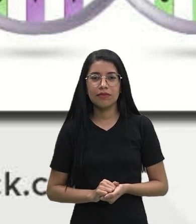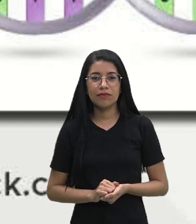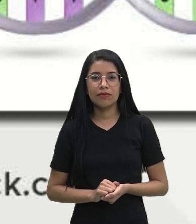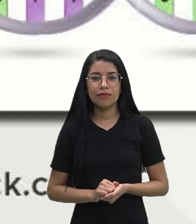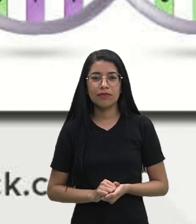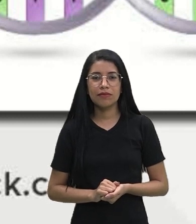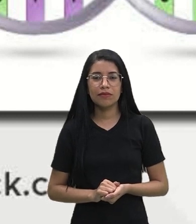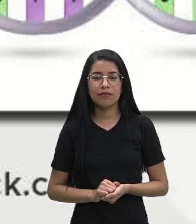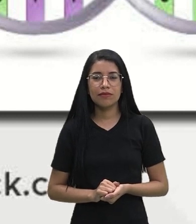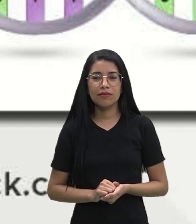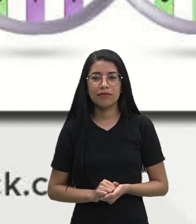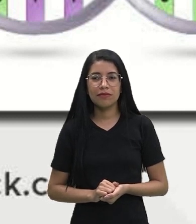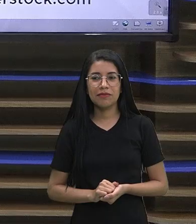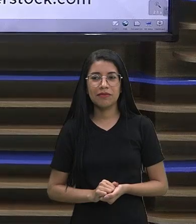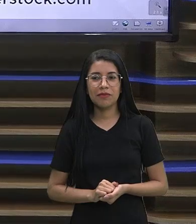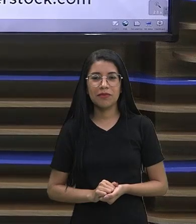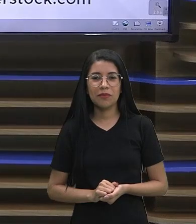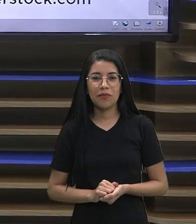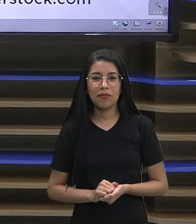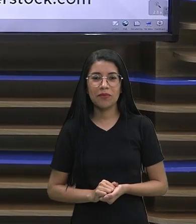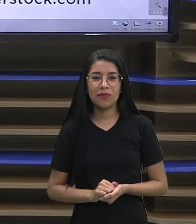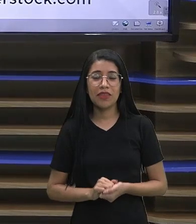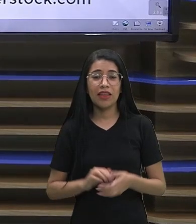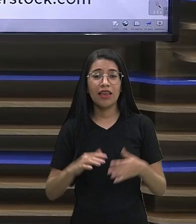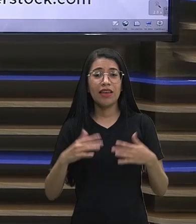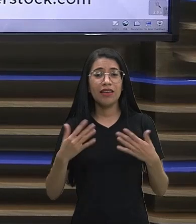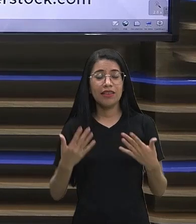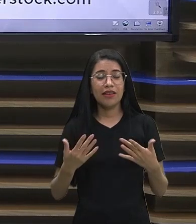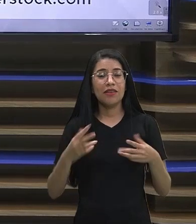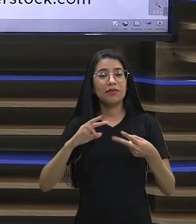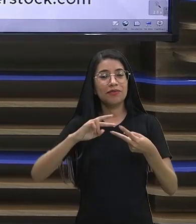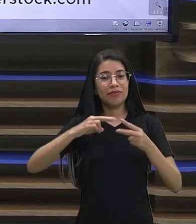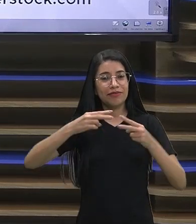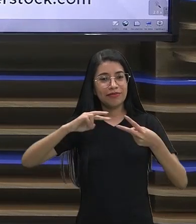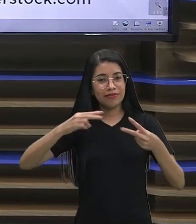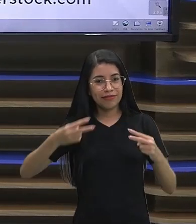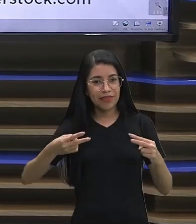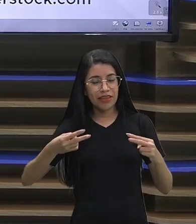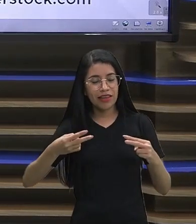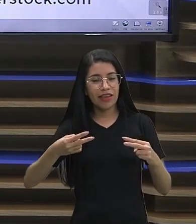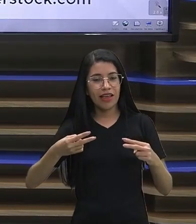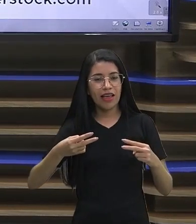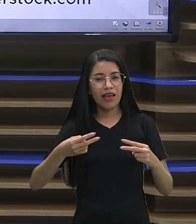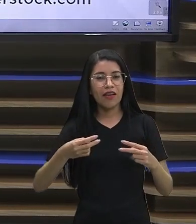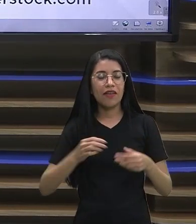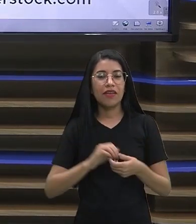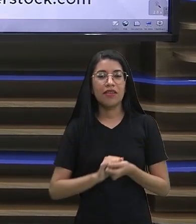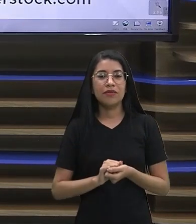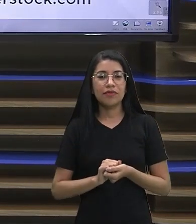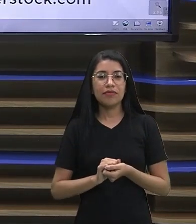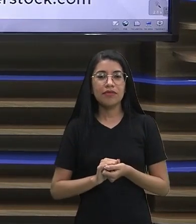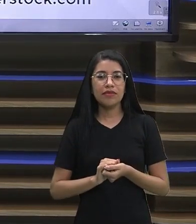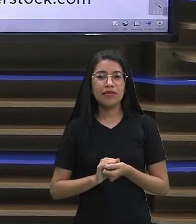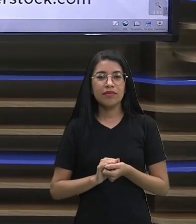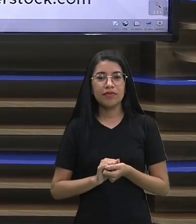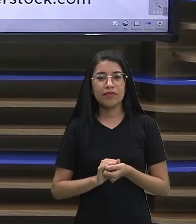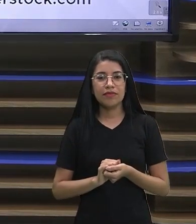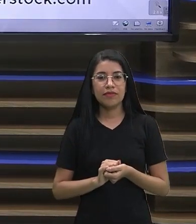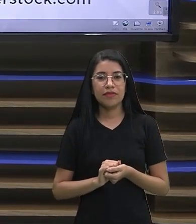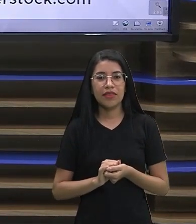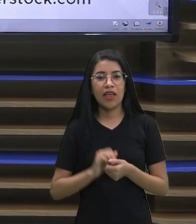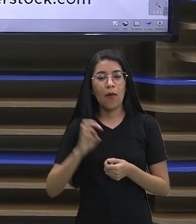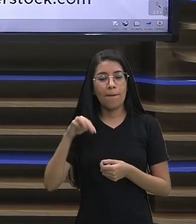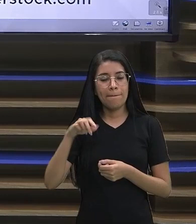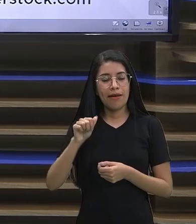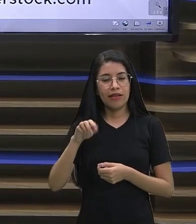Ela me cutucar aqui. Então, gente, o material genético, quando a gente fala material genético, é o mesmo DNA,